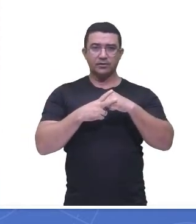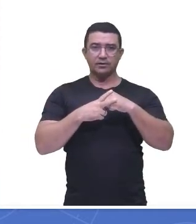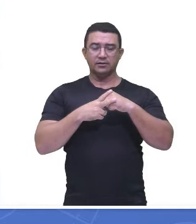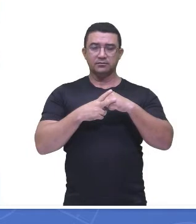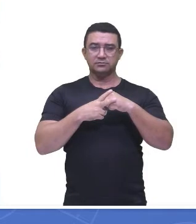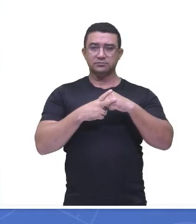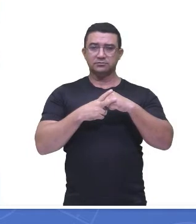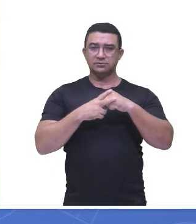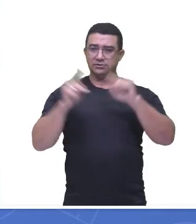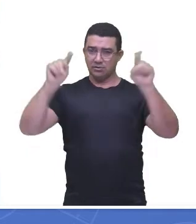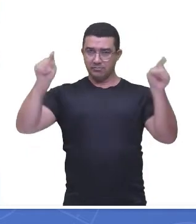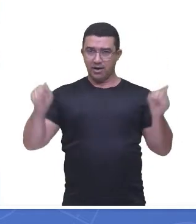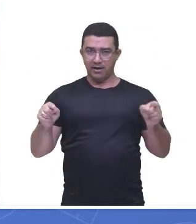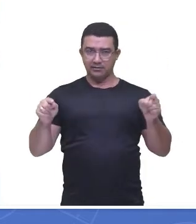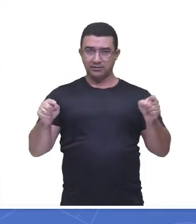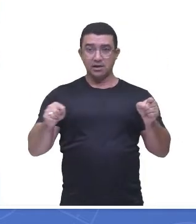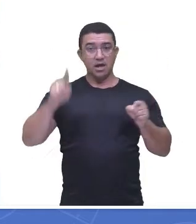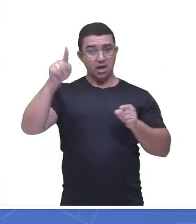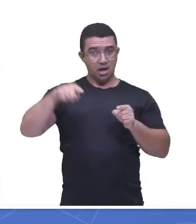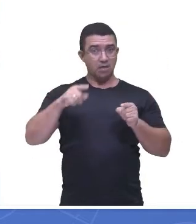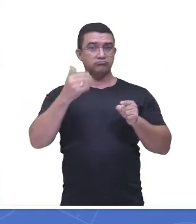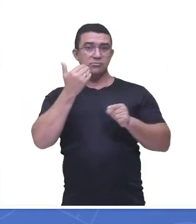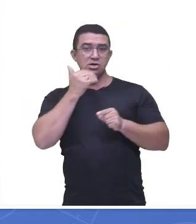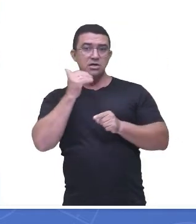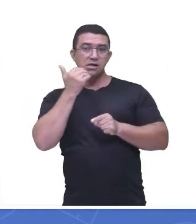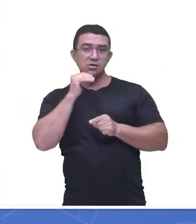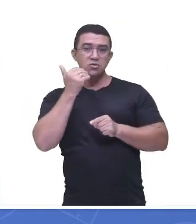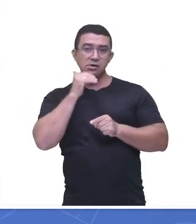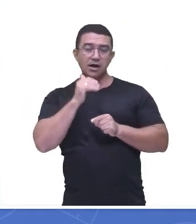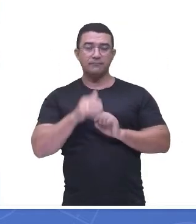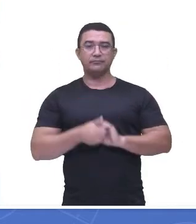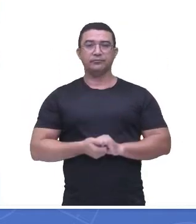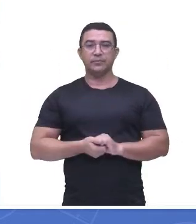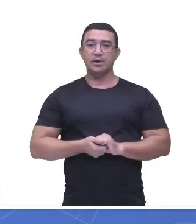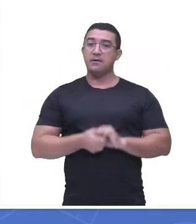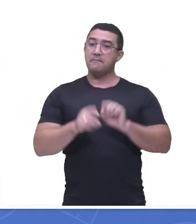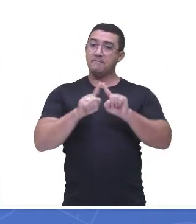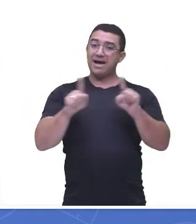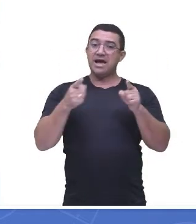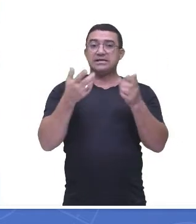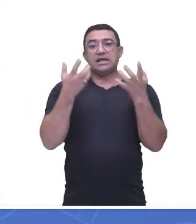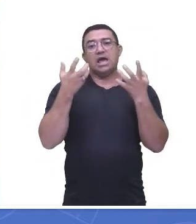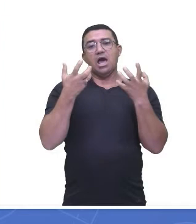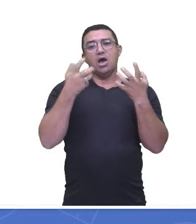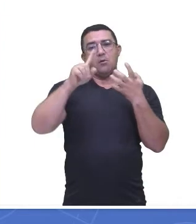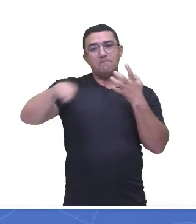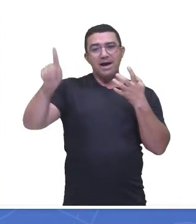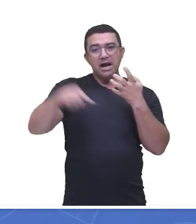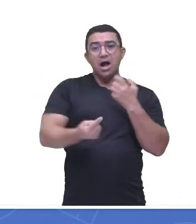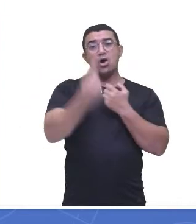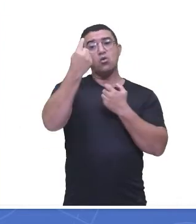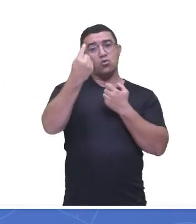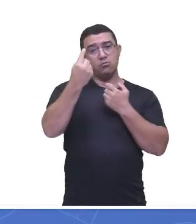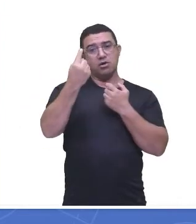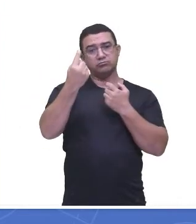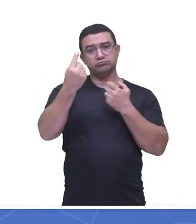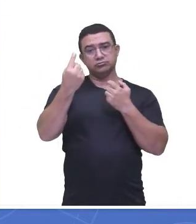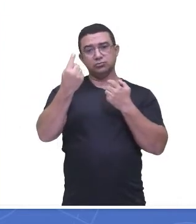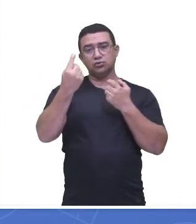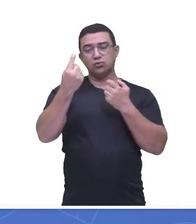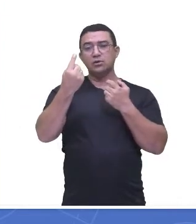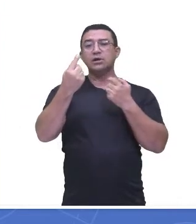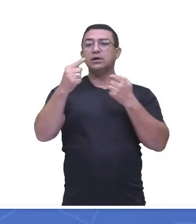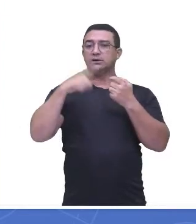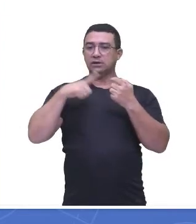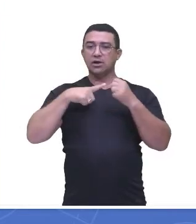abaixo, marcados entre parênteses, são irregulares. Todos são irregulares. Mas eu quero aqueles irregulares que estão conjugados nesse tempo